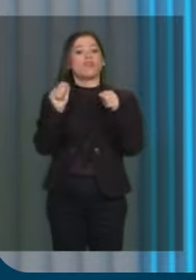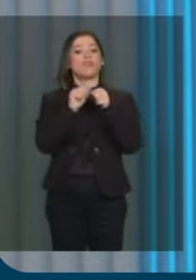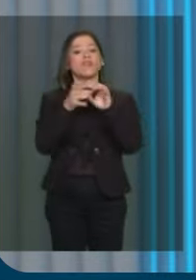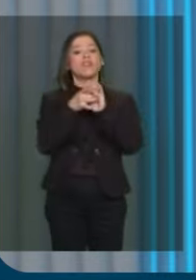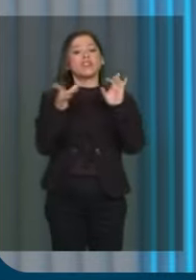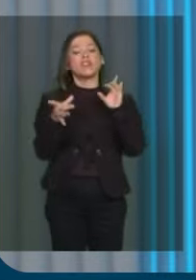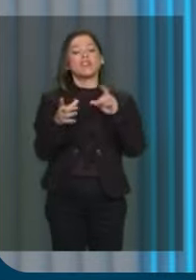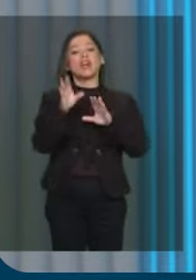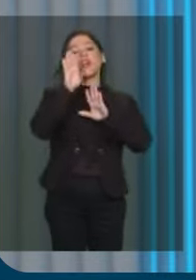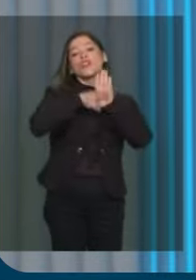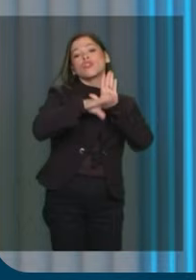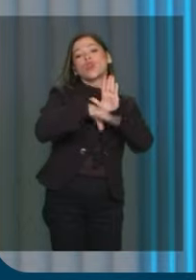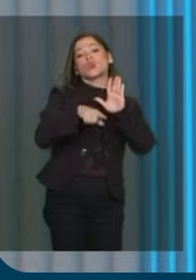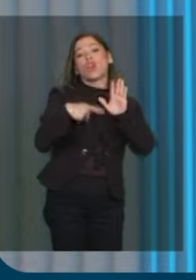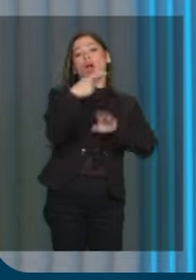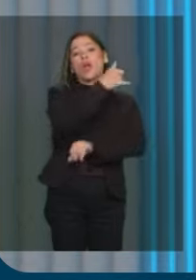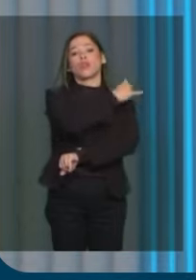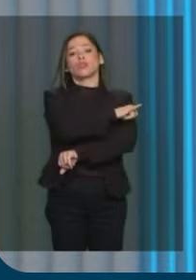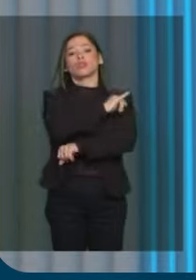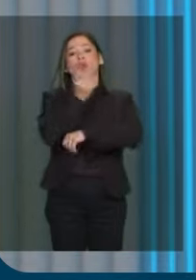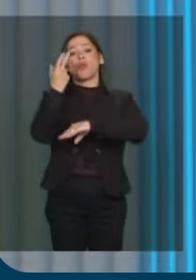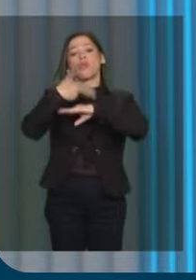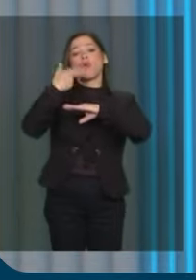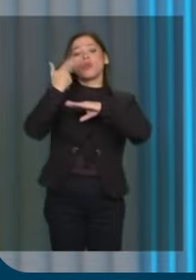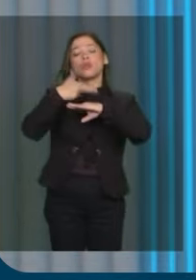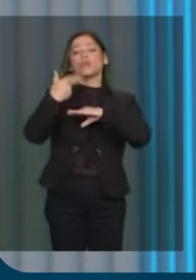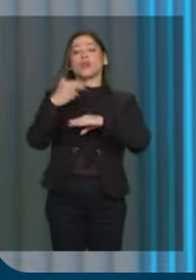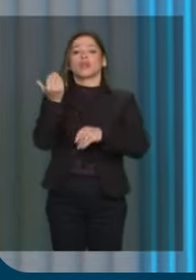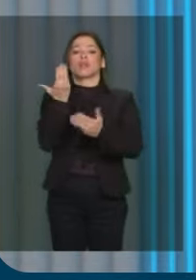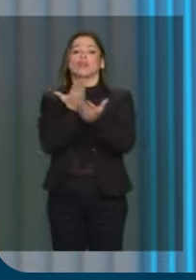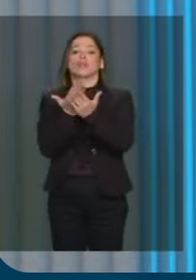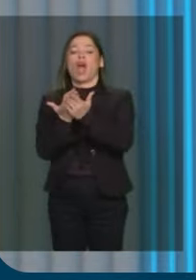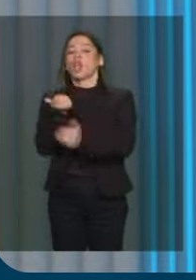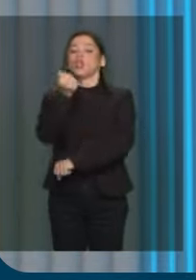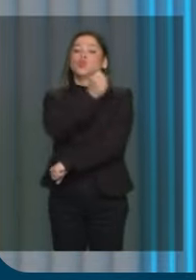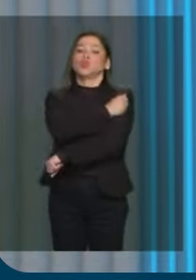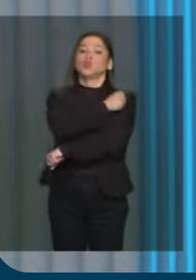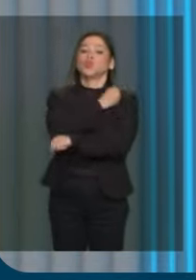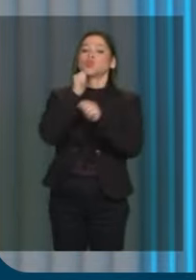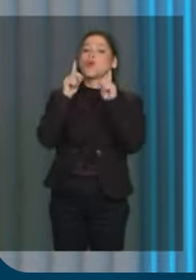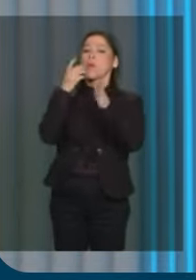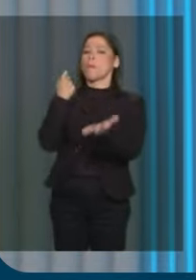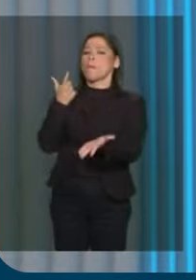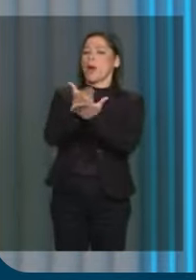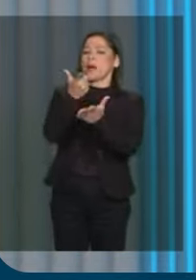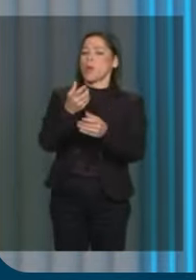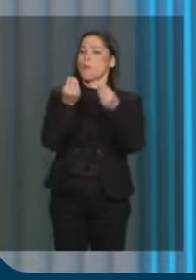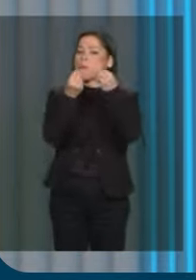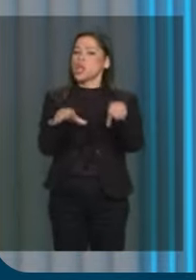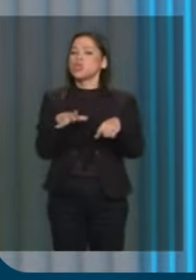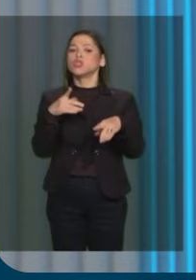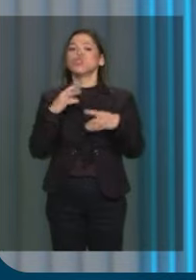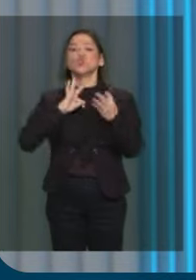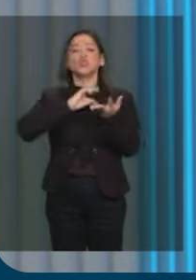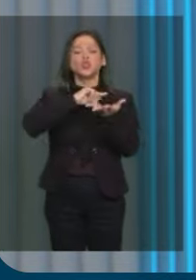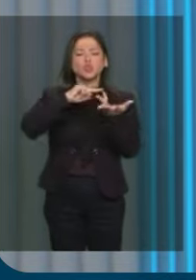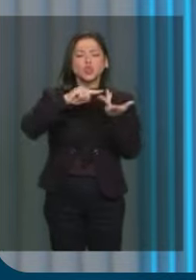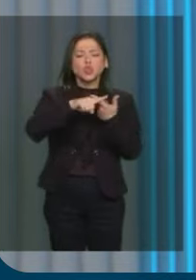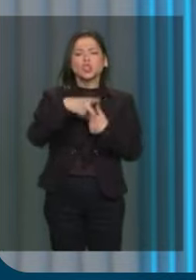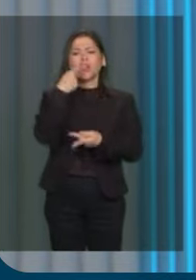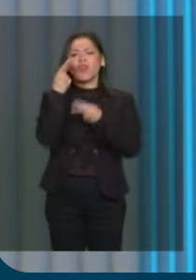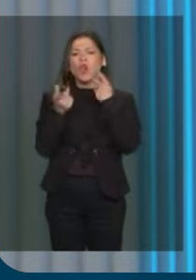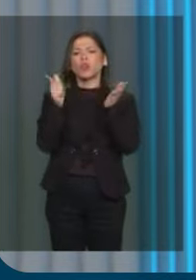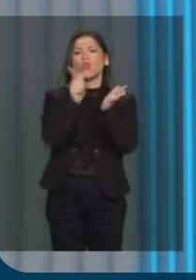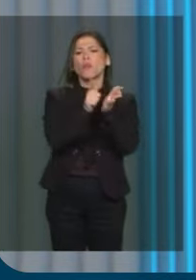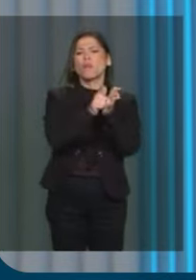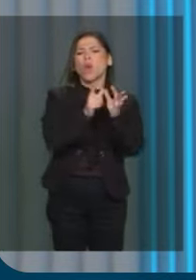preferiu dar desconto maior lá no Rio de Janeiro no pedágio para que os estudantes aqui de Guarulhos pagam essa conta todo esse monte de coisa que ele falou tudo Papel